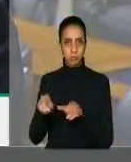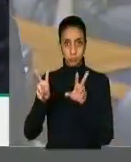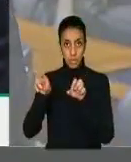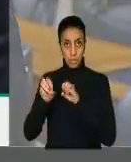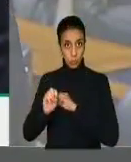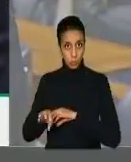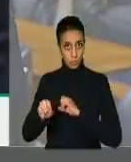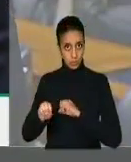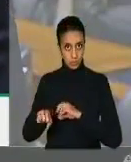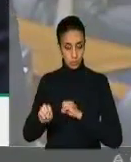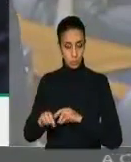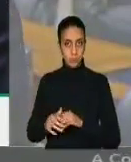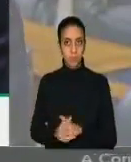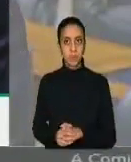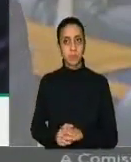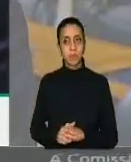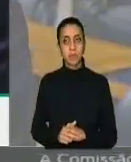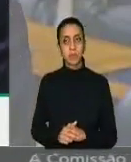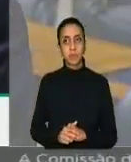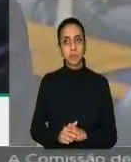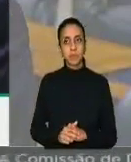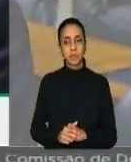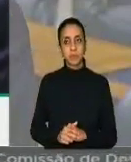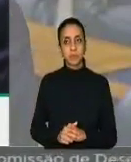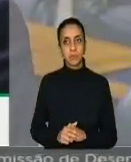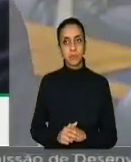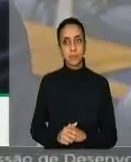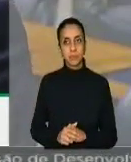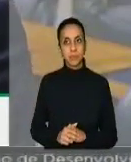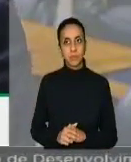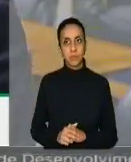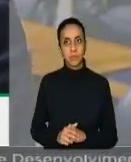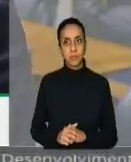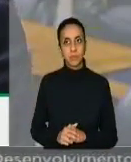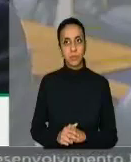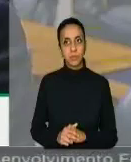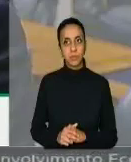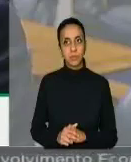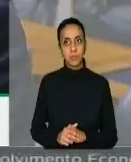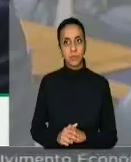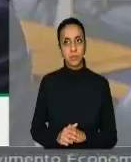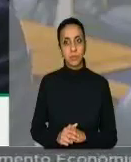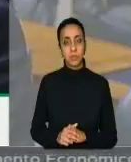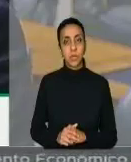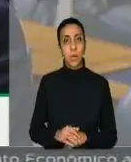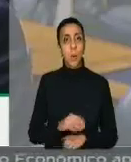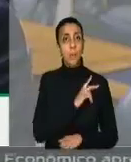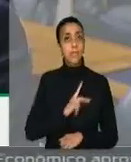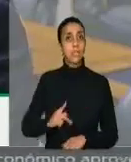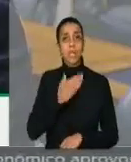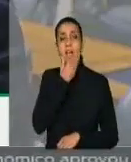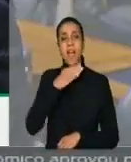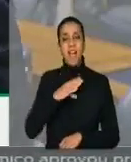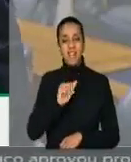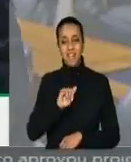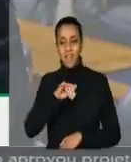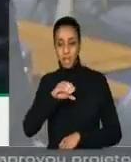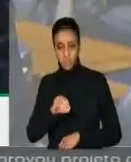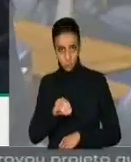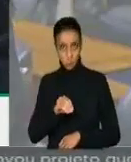Educação, nós estaremos aí, provavelmente, o senhor presidente, o Caio Narciso,